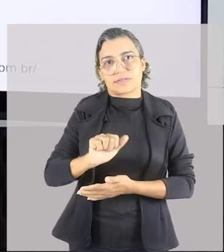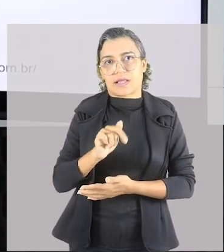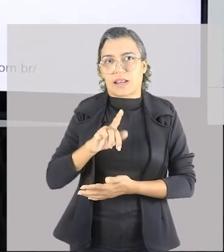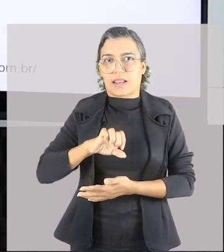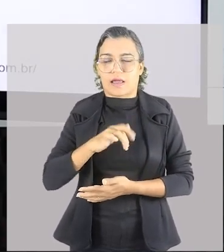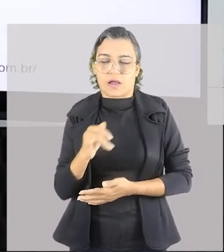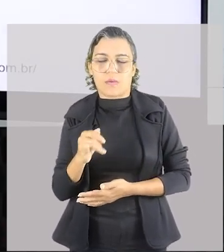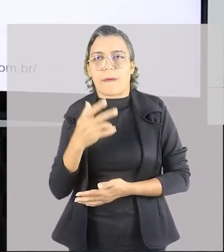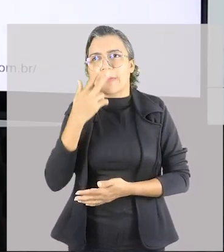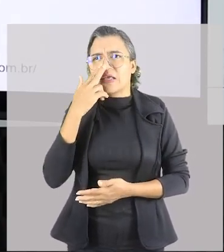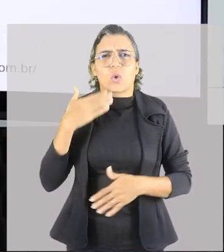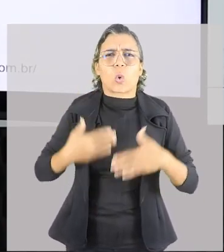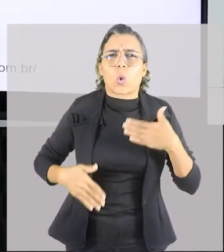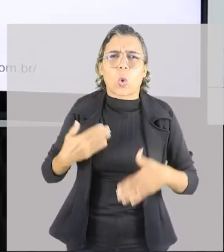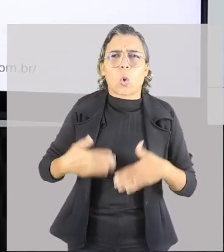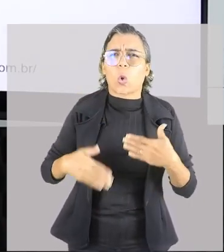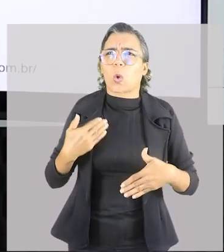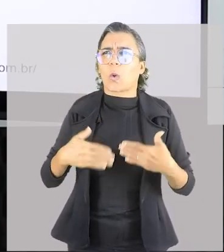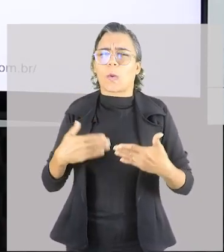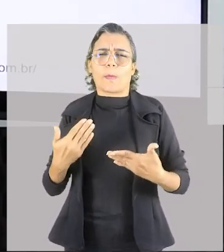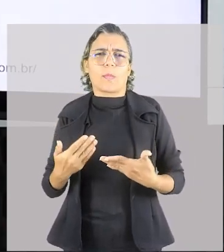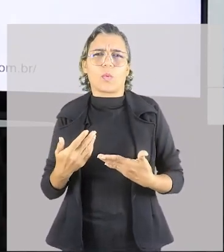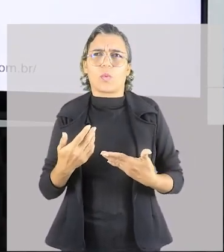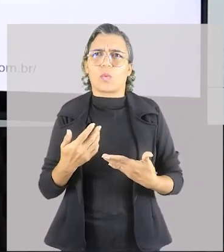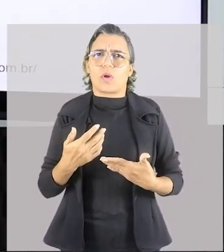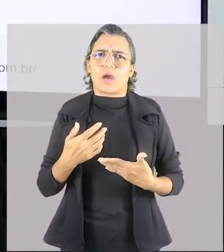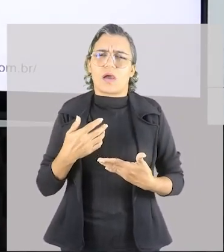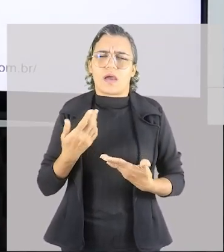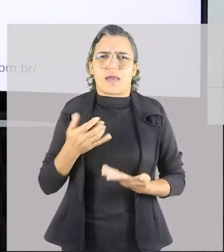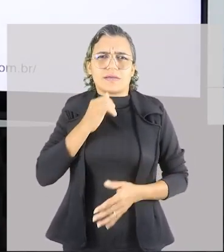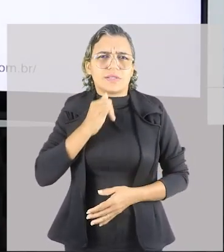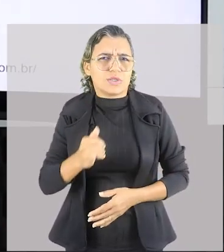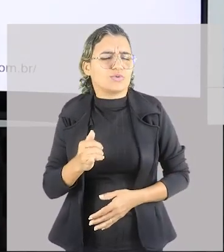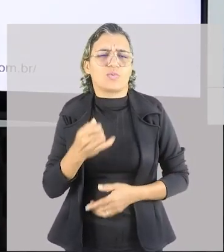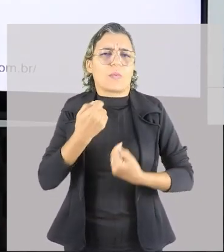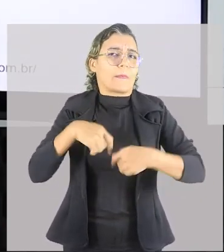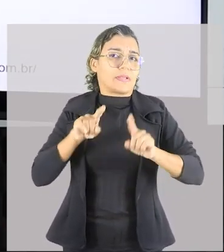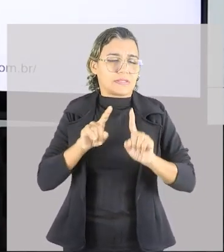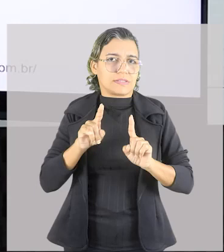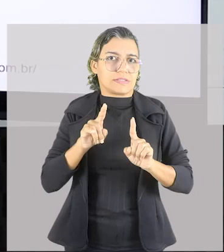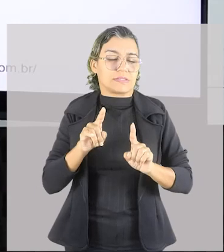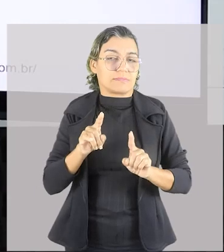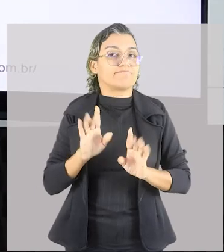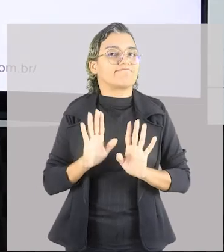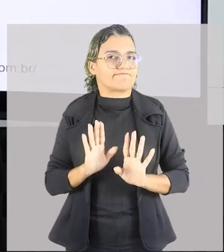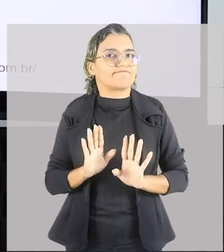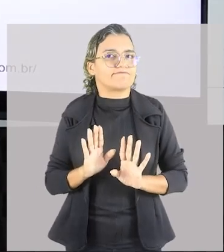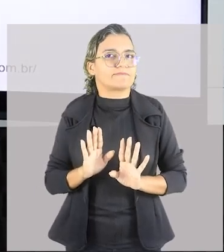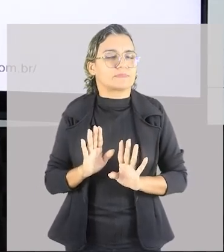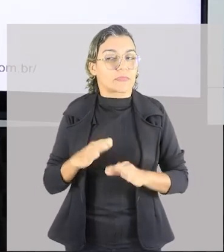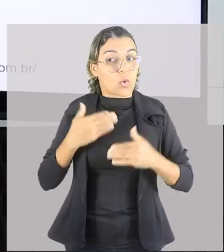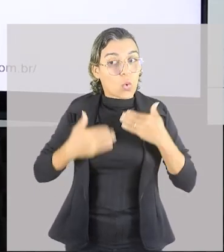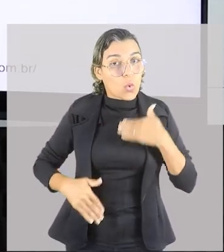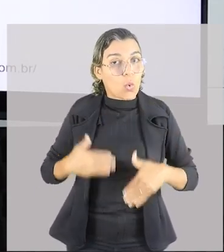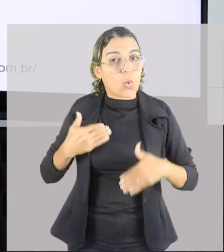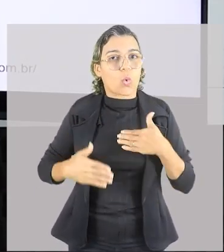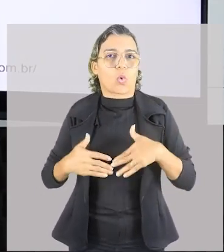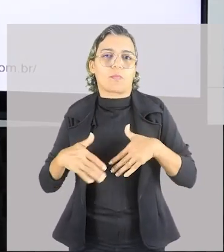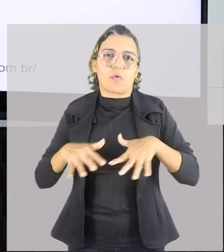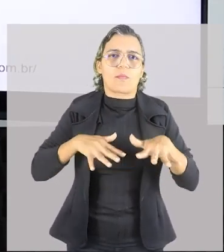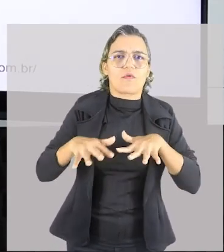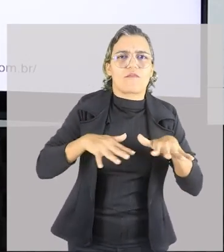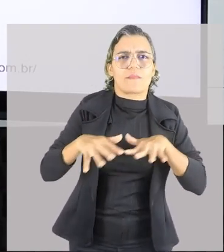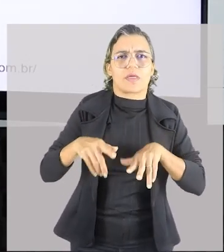energético bem menor, mas esse gasto energético é quando a gente pensa a nível corporal, a nível de movimento